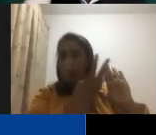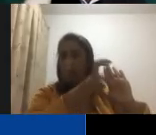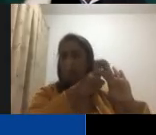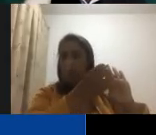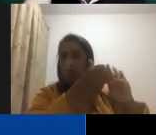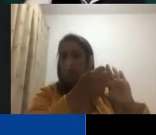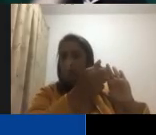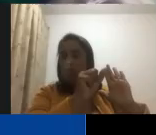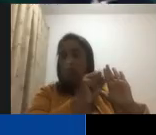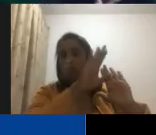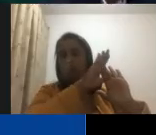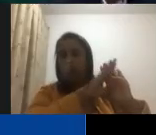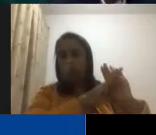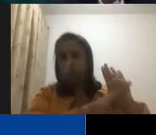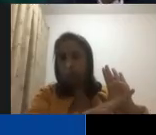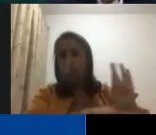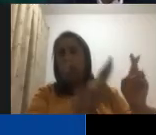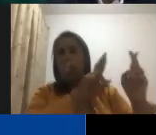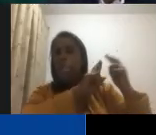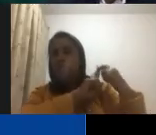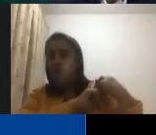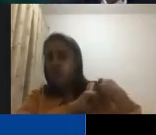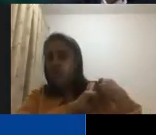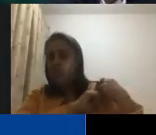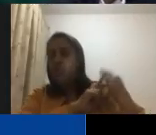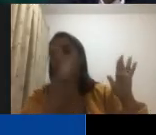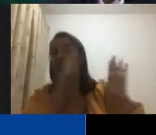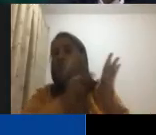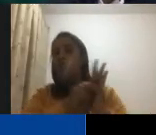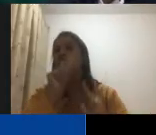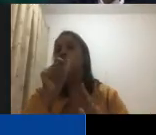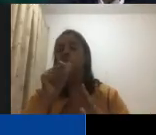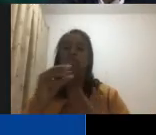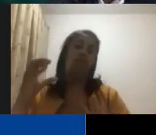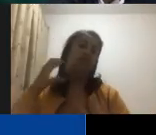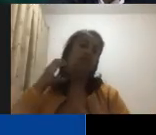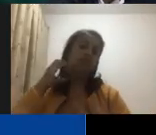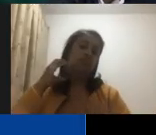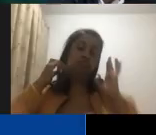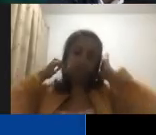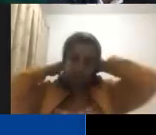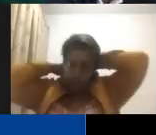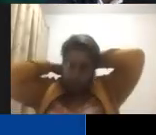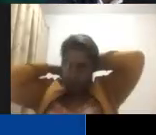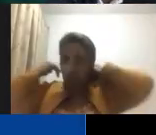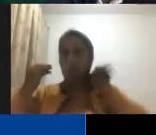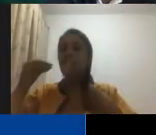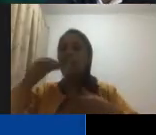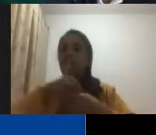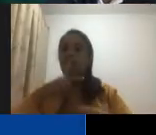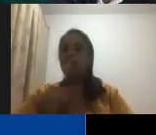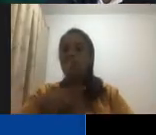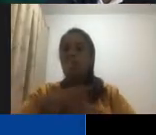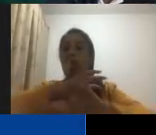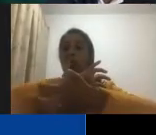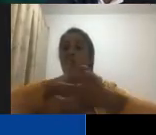Inclinei para a direita, rodei para onde? Rodei para a esquerda, tá? Então, é um músculo aí muito importante. O trapézio,